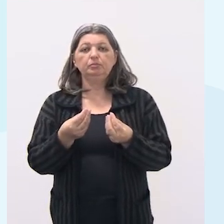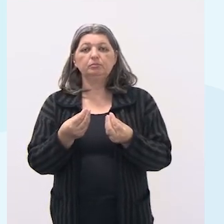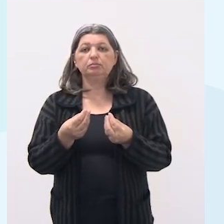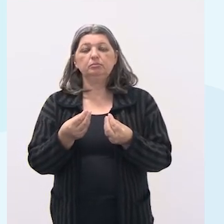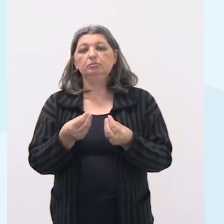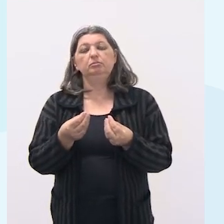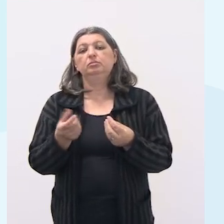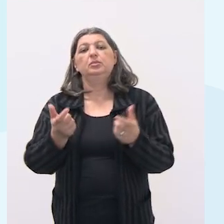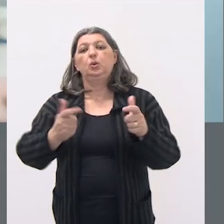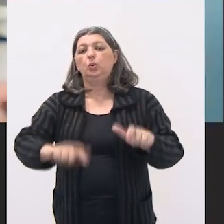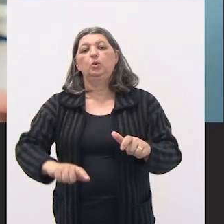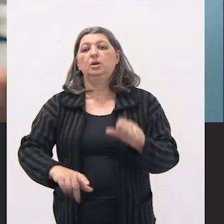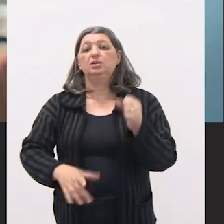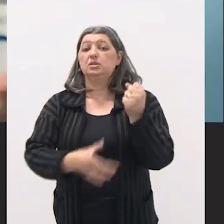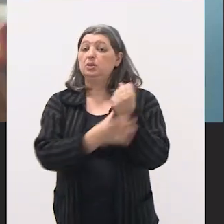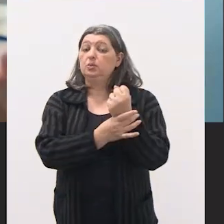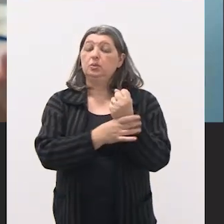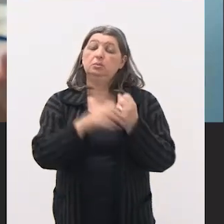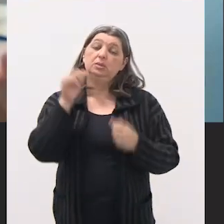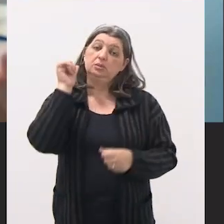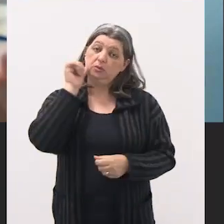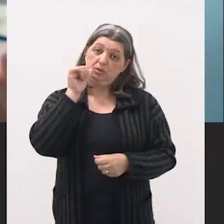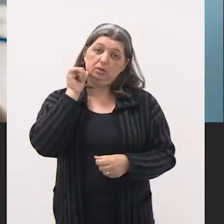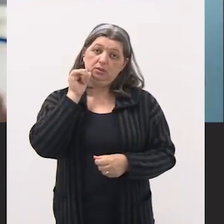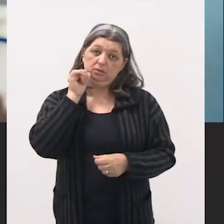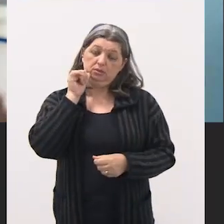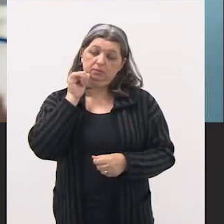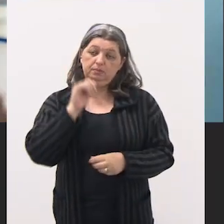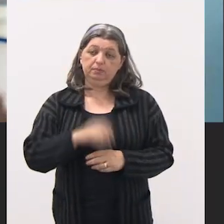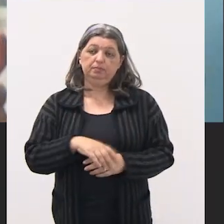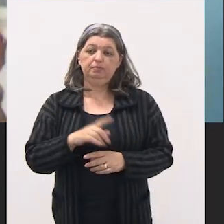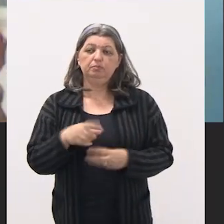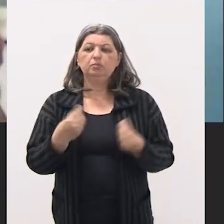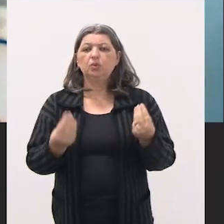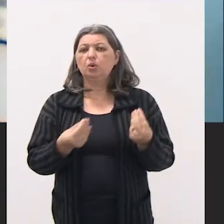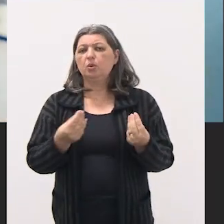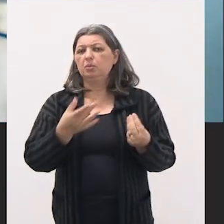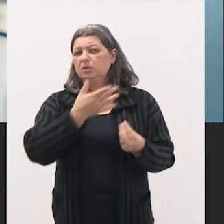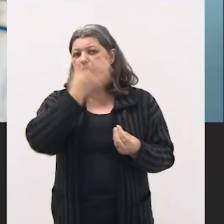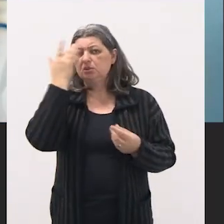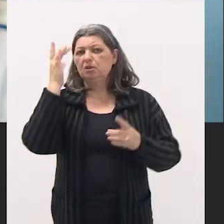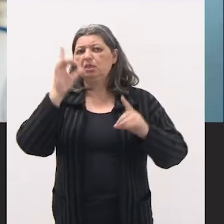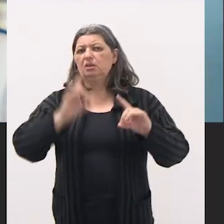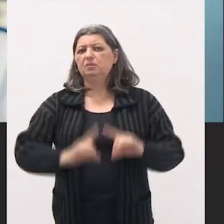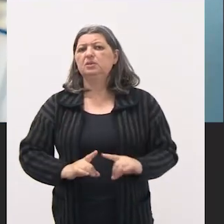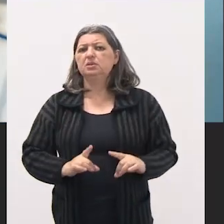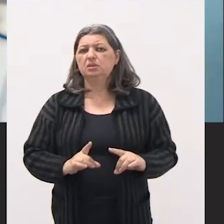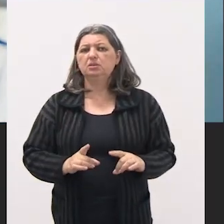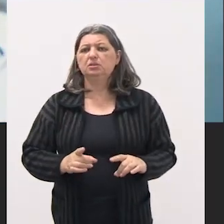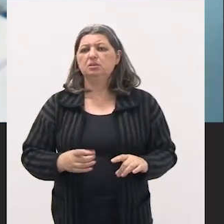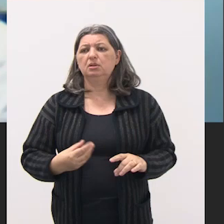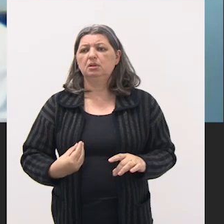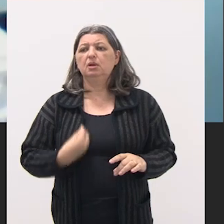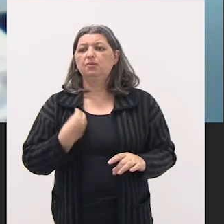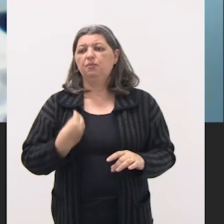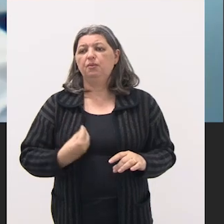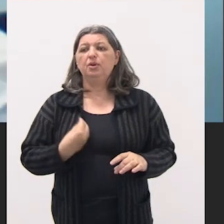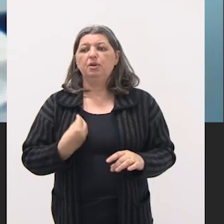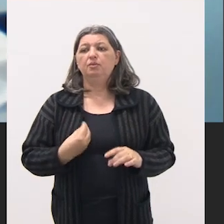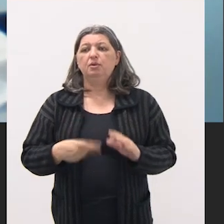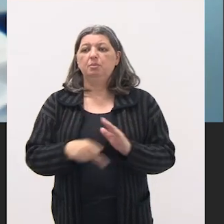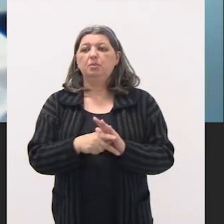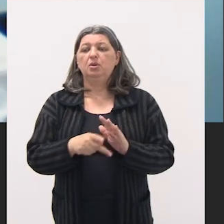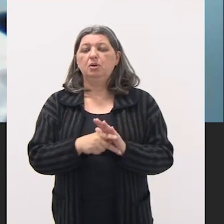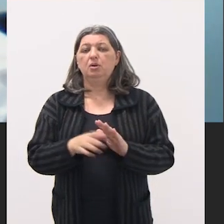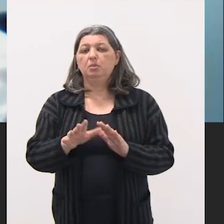seguro para as mulheres. E como é que é isso para as pessoas com deficiência que vivem mais dentro desse